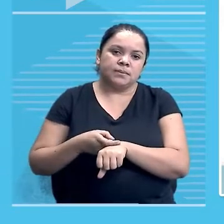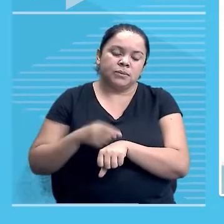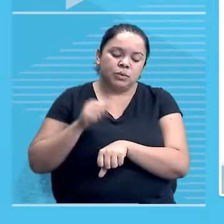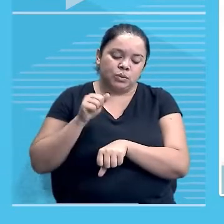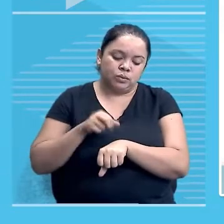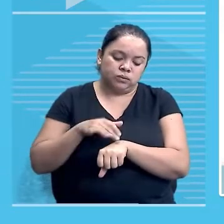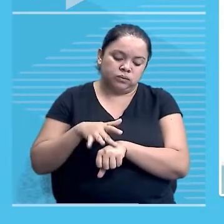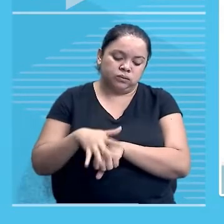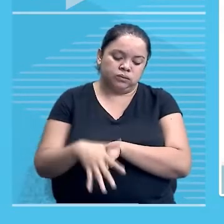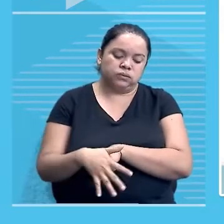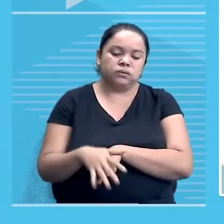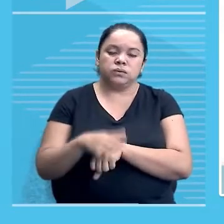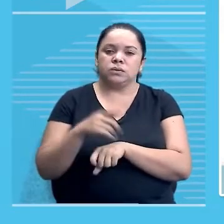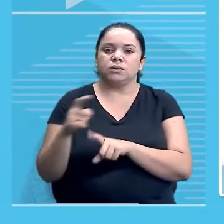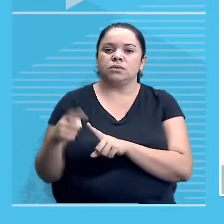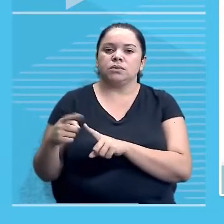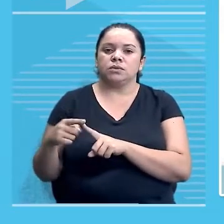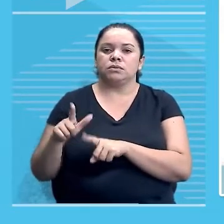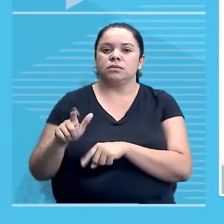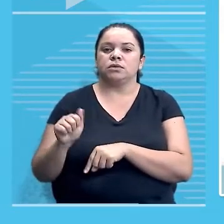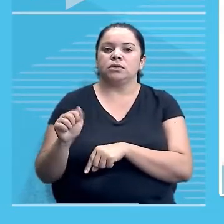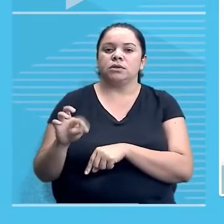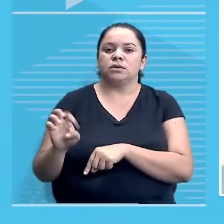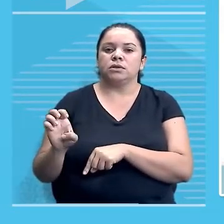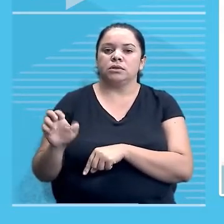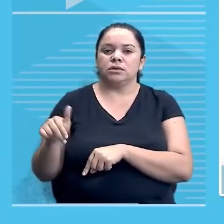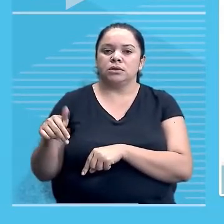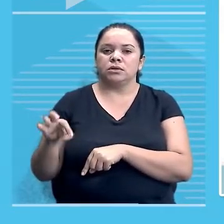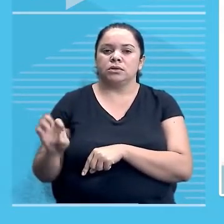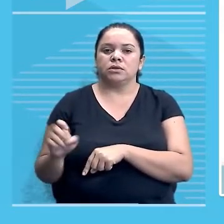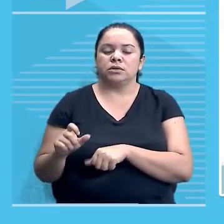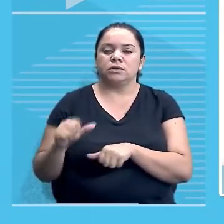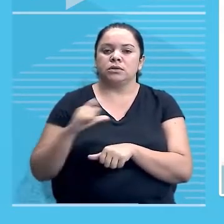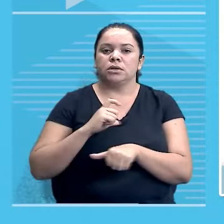latente, que vai provocar uma